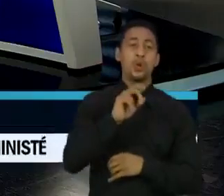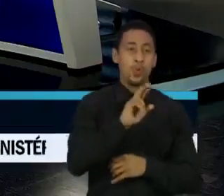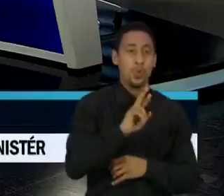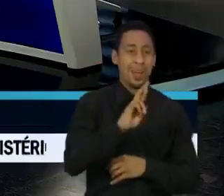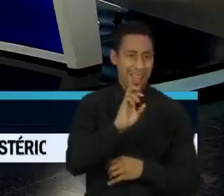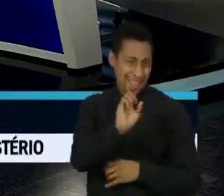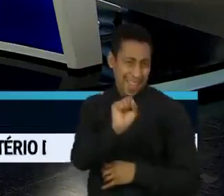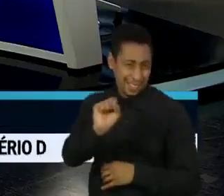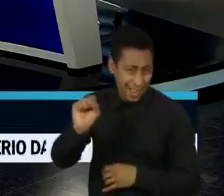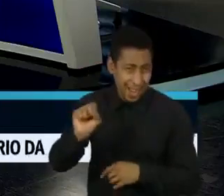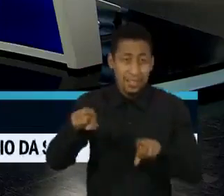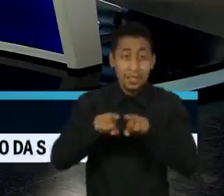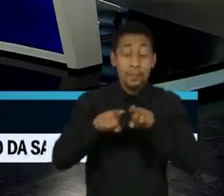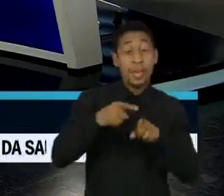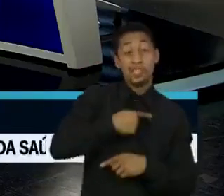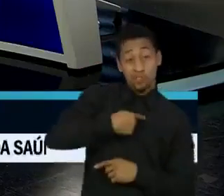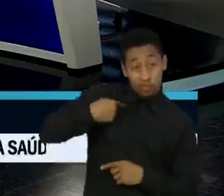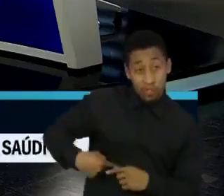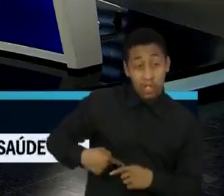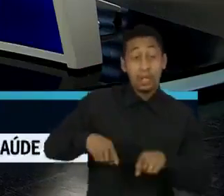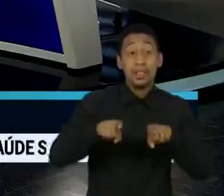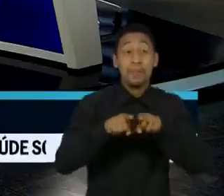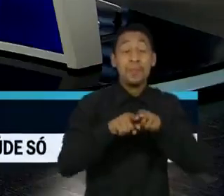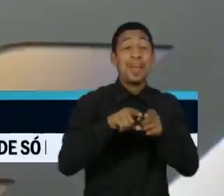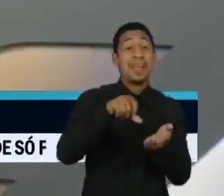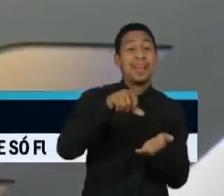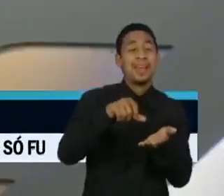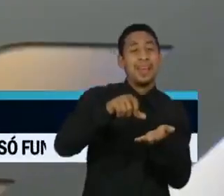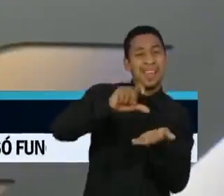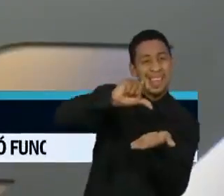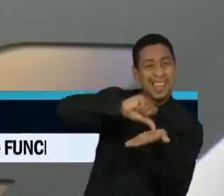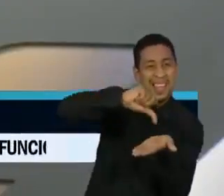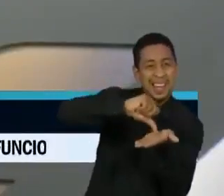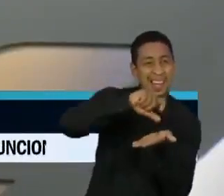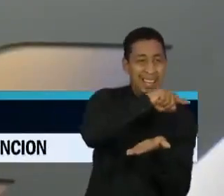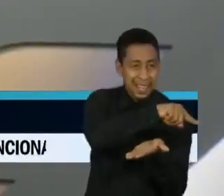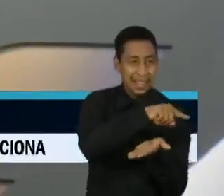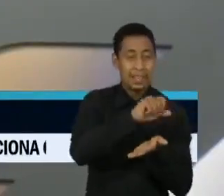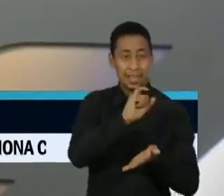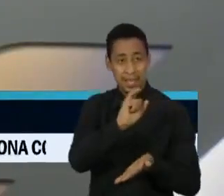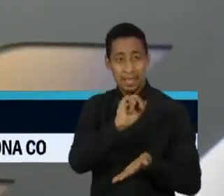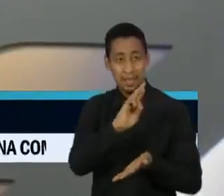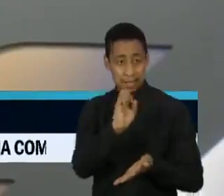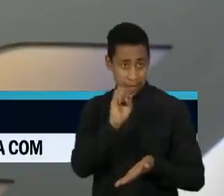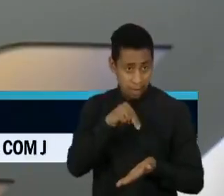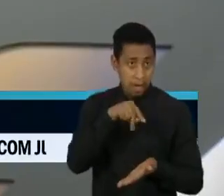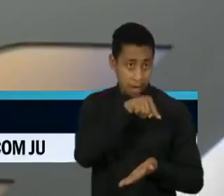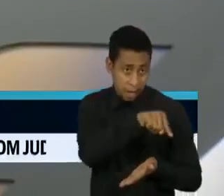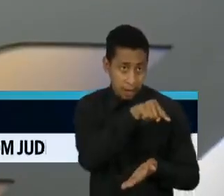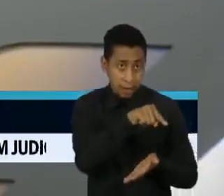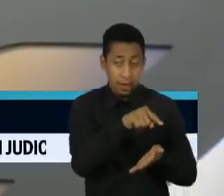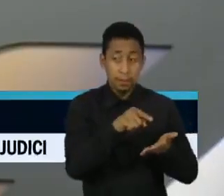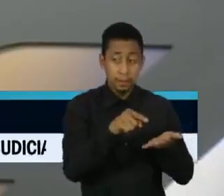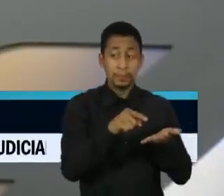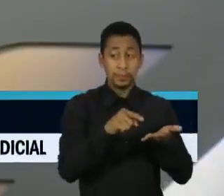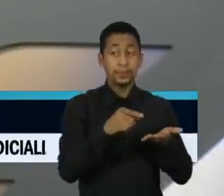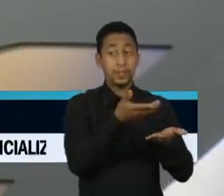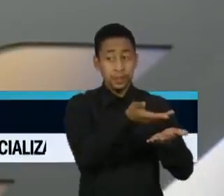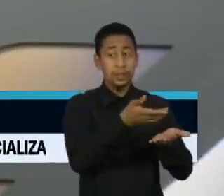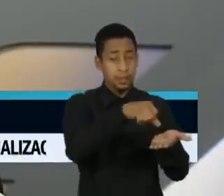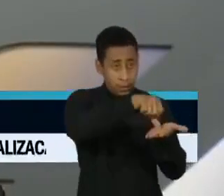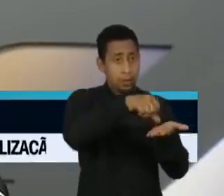Irã próximo, e nenhum desses países deseja que o Afeganistão se torne ponte para grupos extremistas